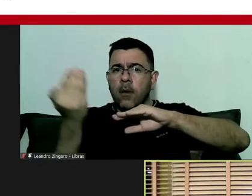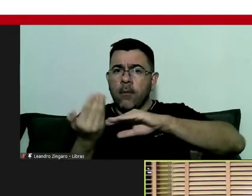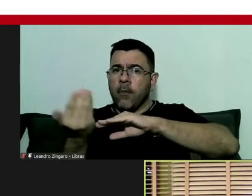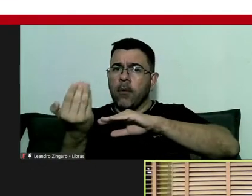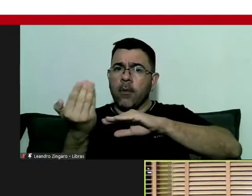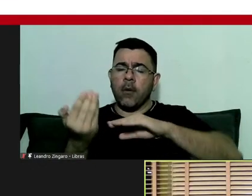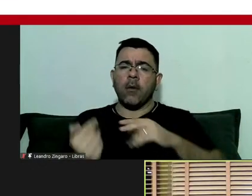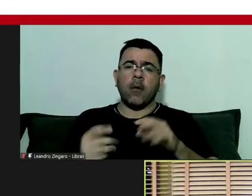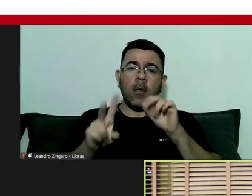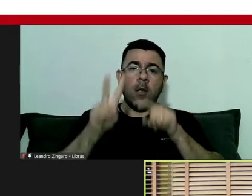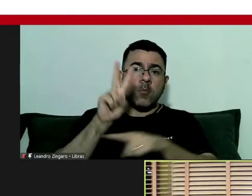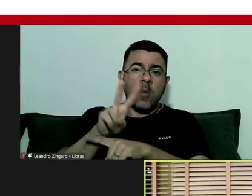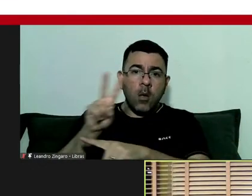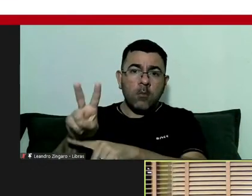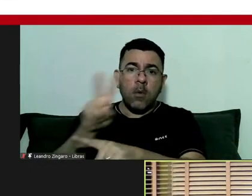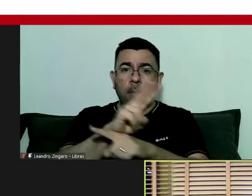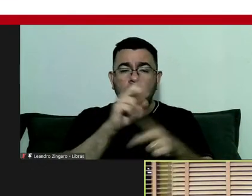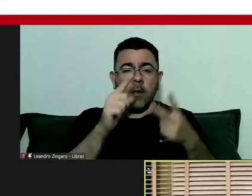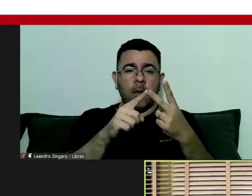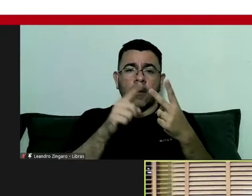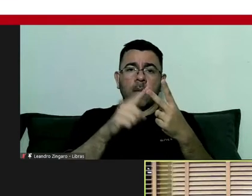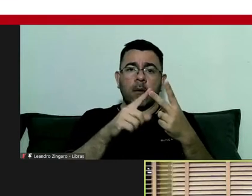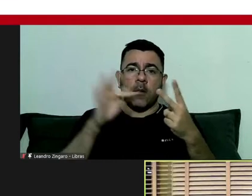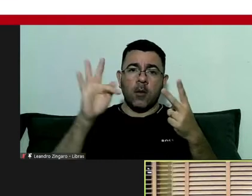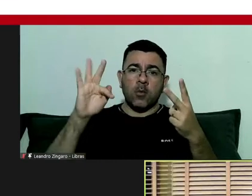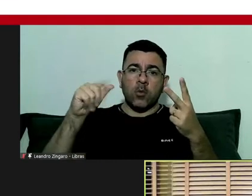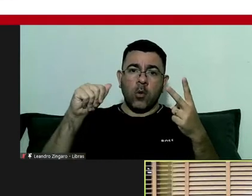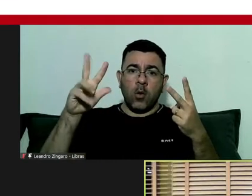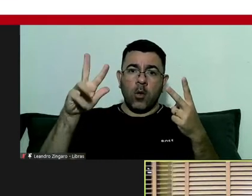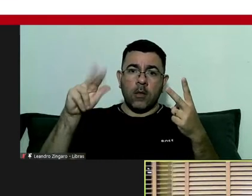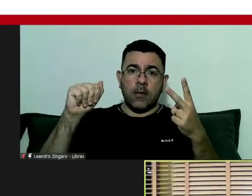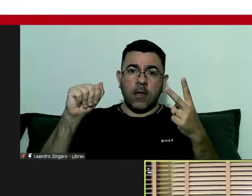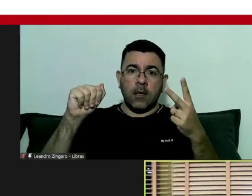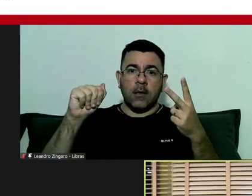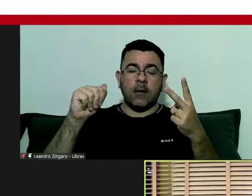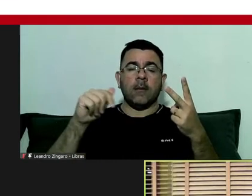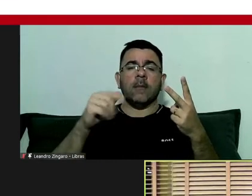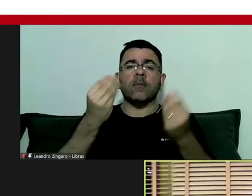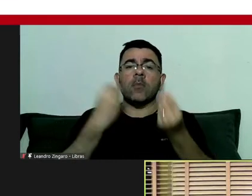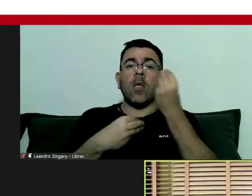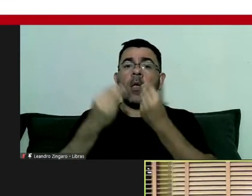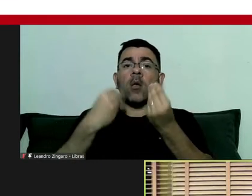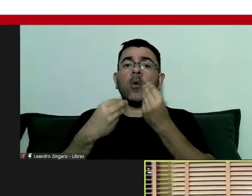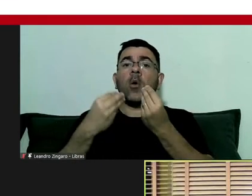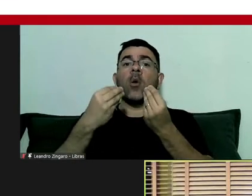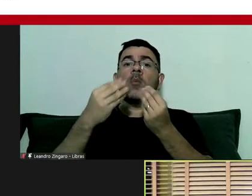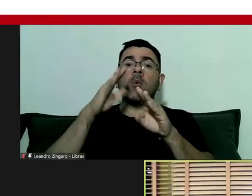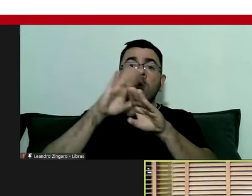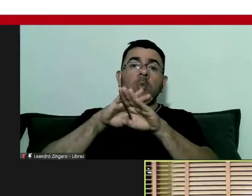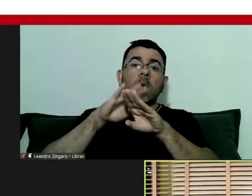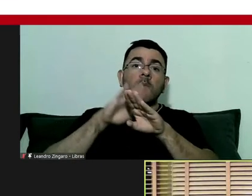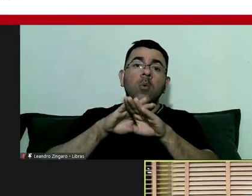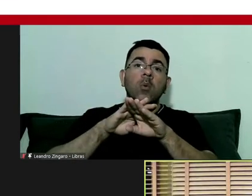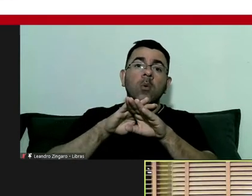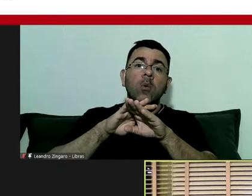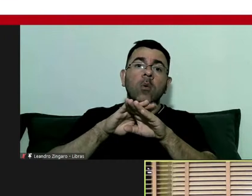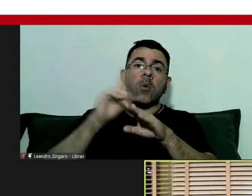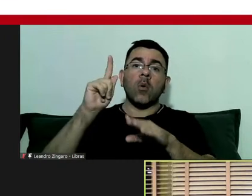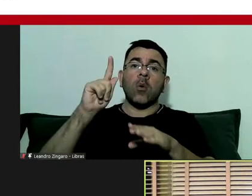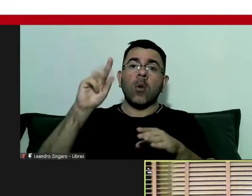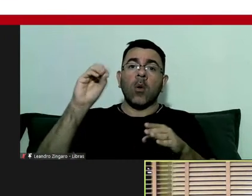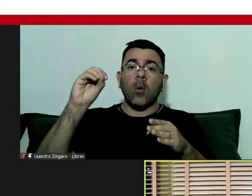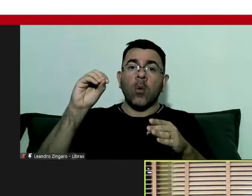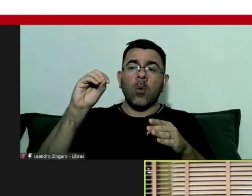zeladoria O Tota Faria pergunta como é realizada a curadoria do Gol Recife